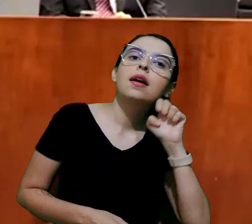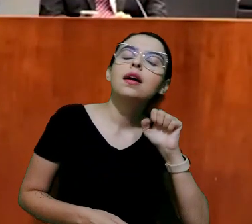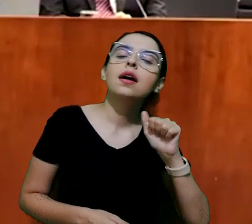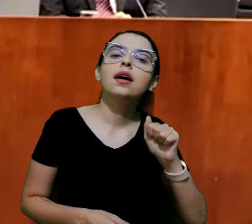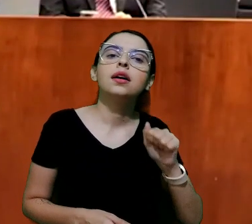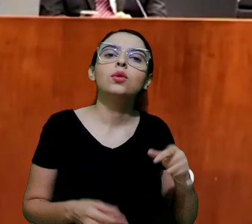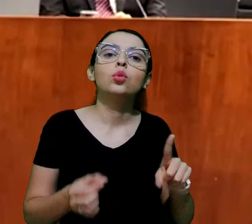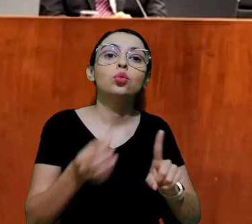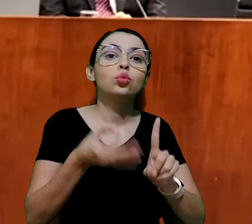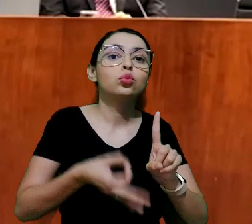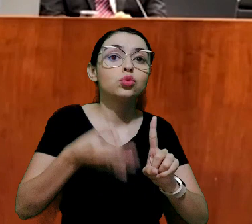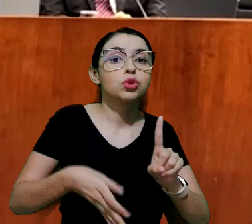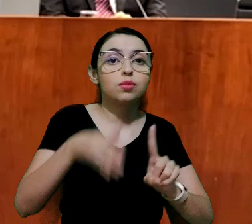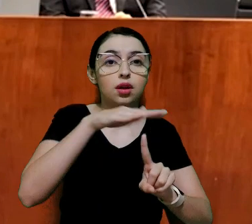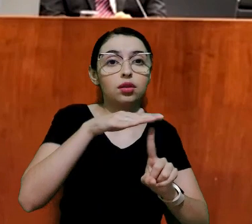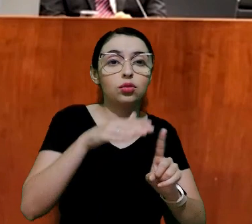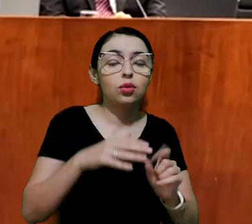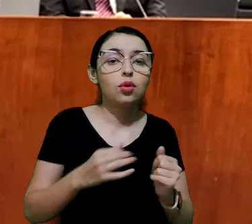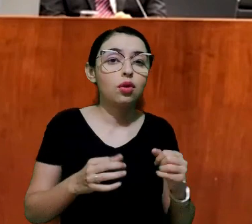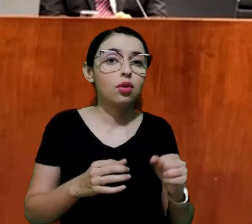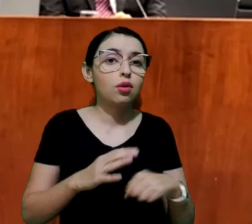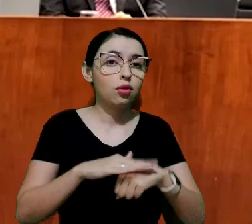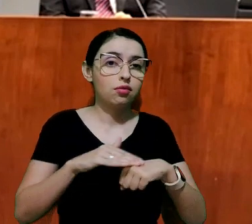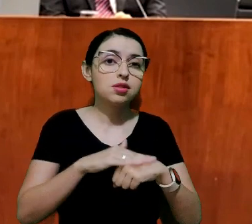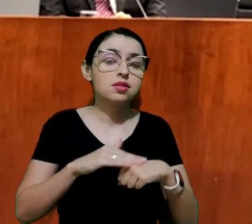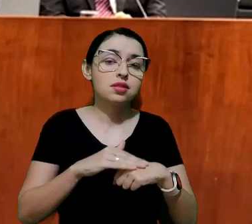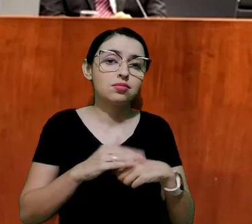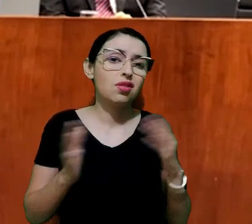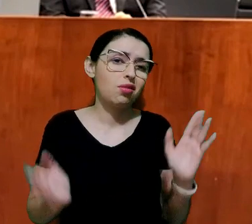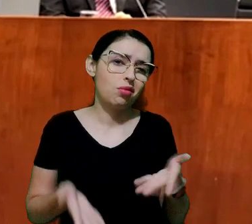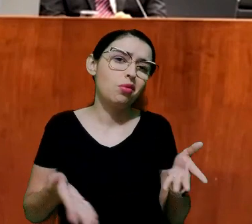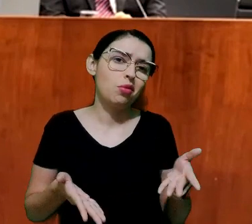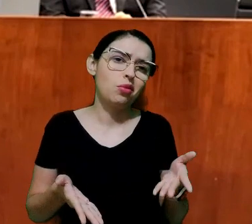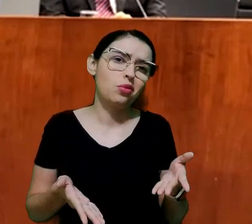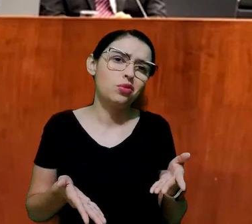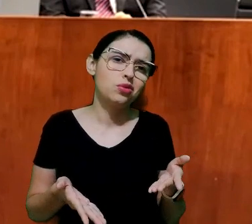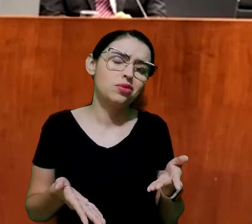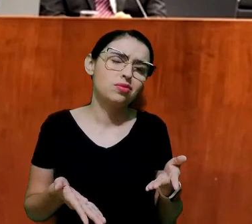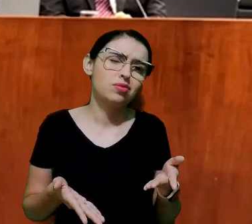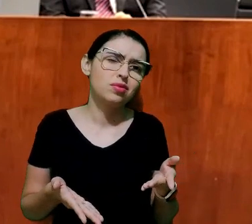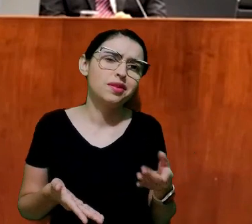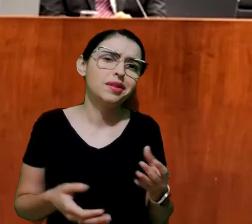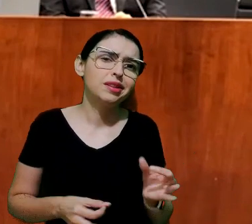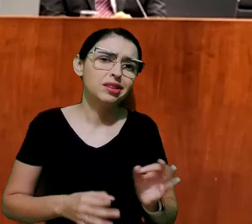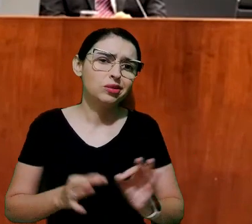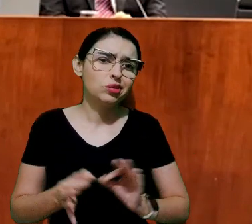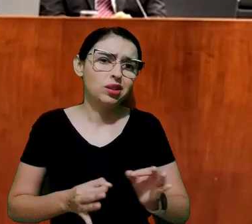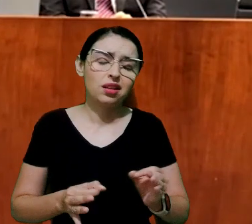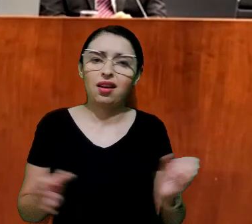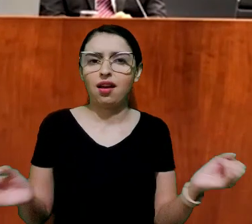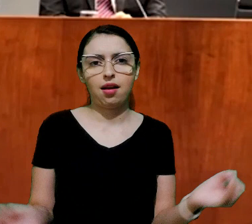desembargador, todo. Eu, sinceramente, hoje acho que o sistema de legítima precisa acabar.